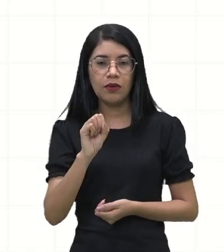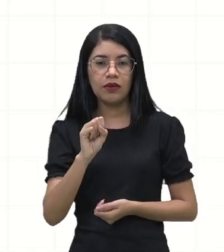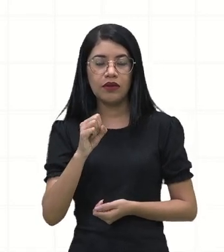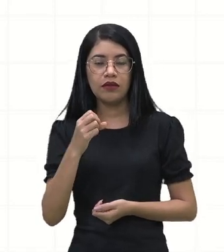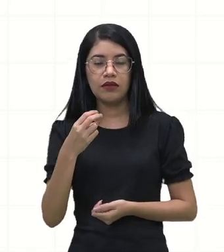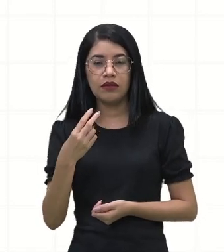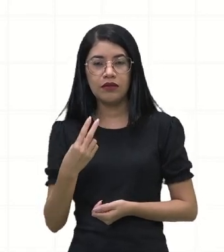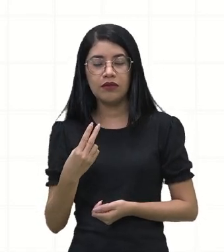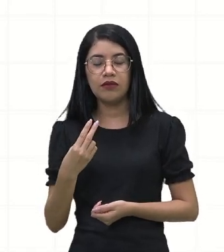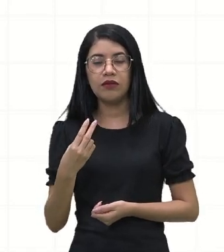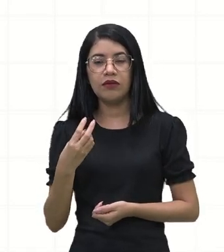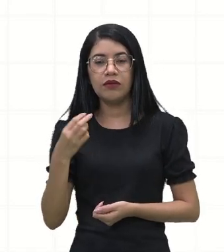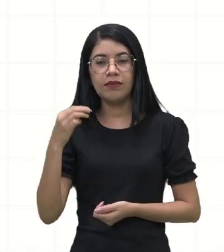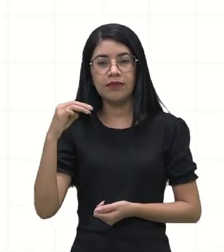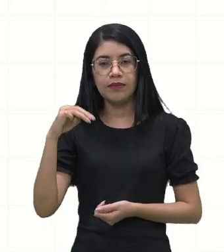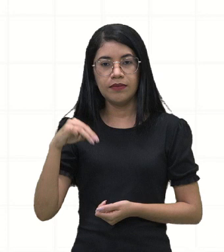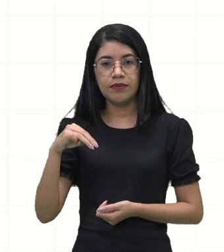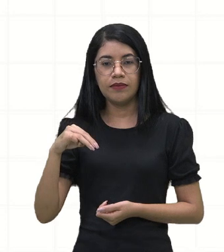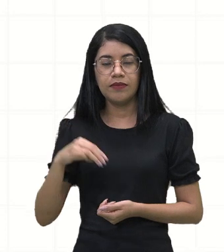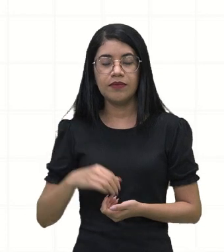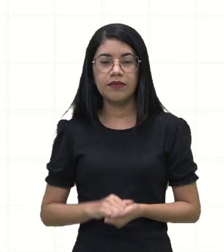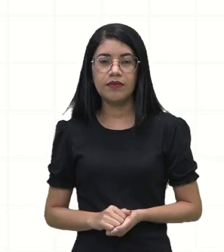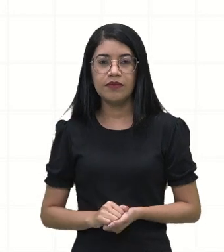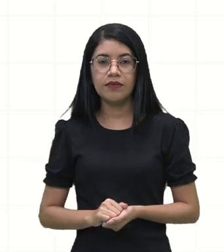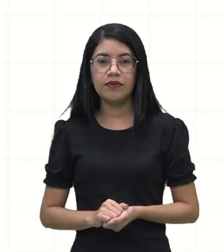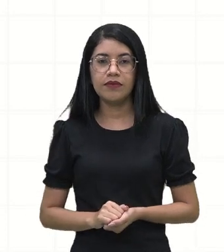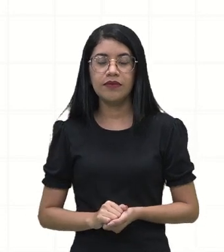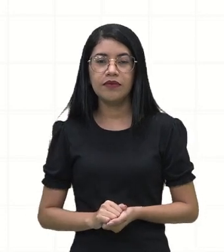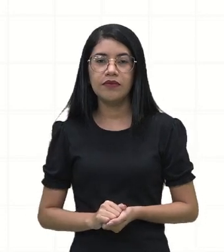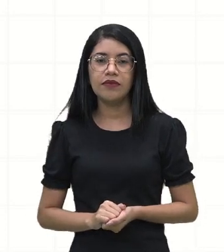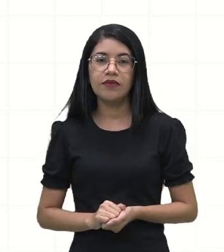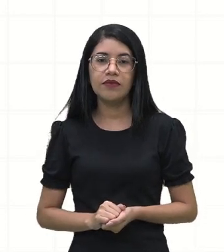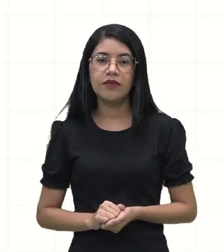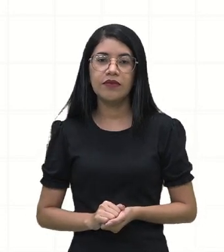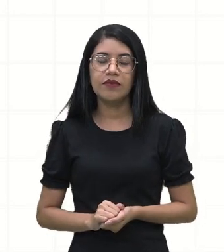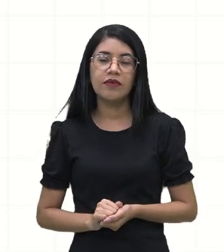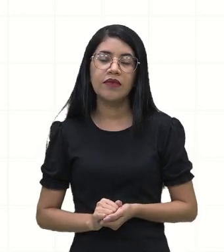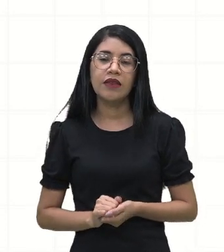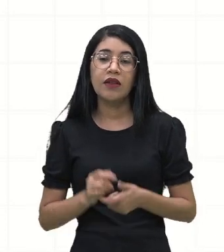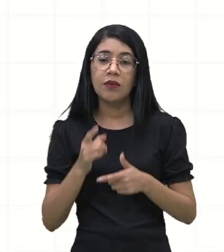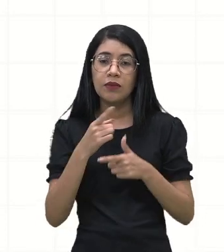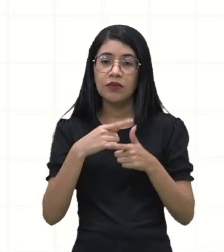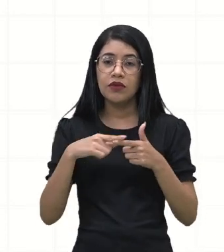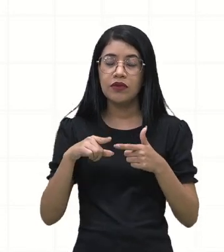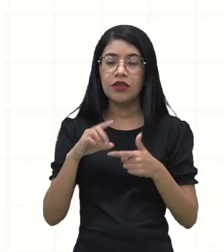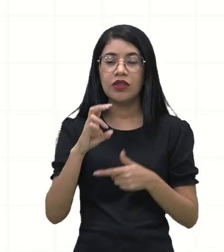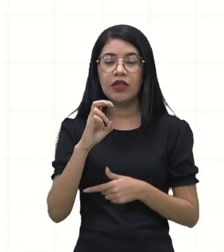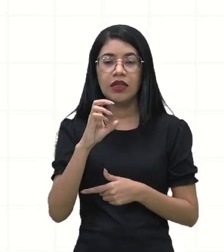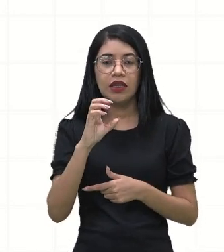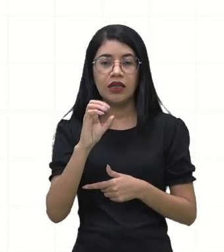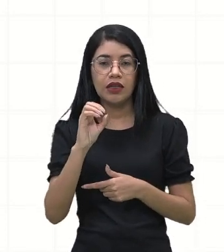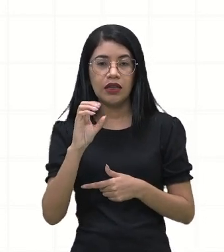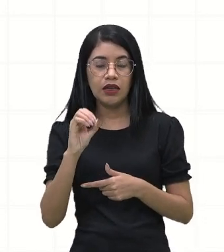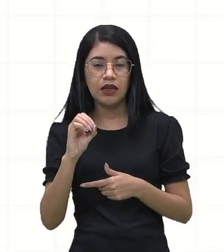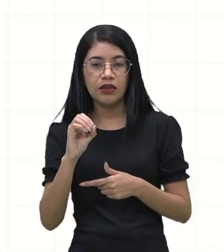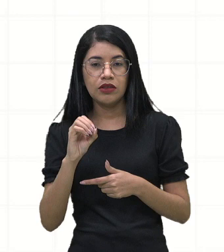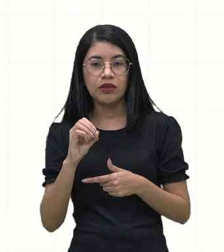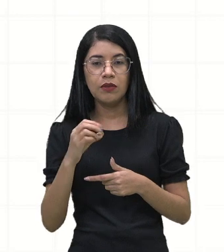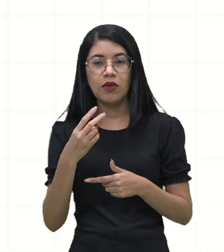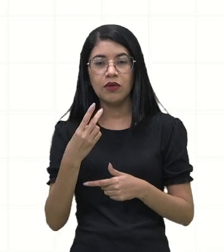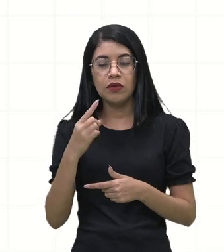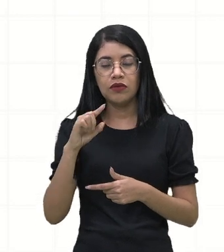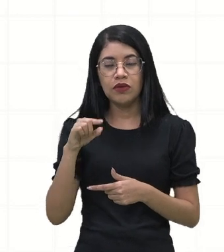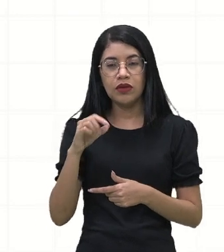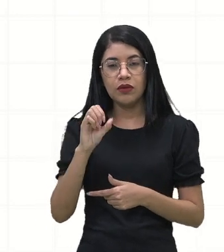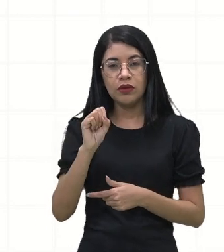2,82 metros. E aí, o que a gente faz? Divide 500 metros por 2,82